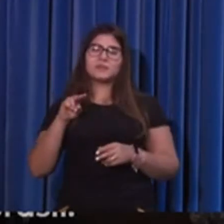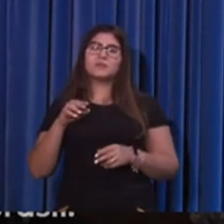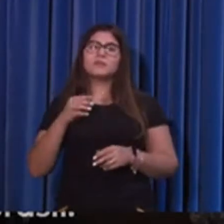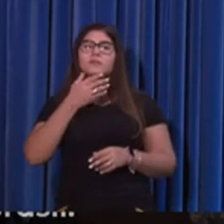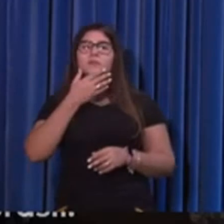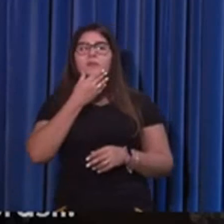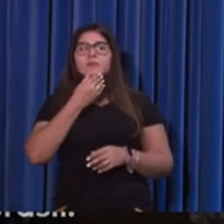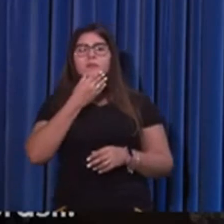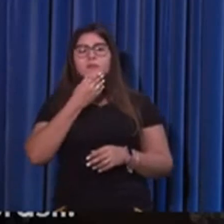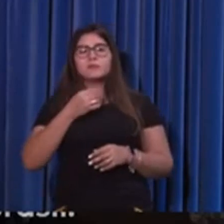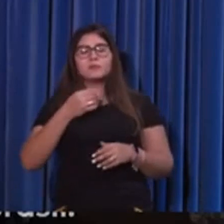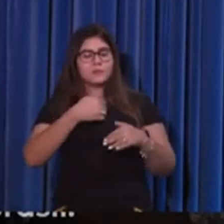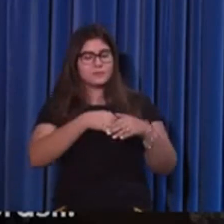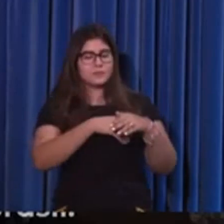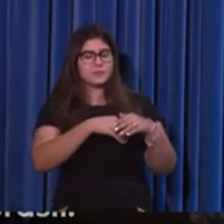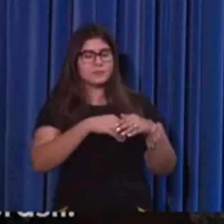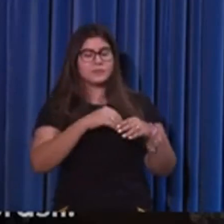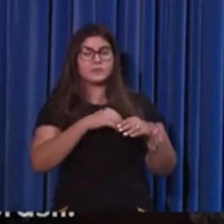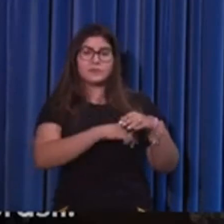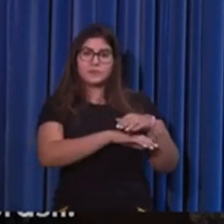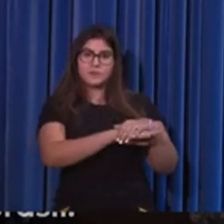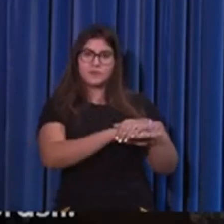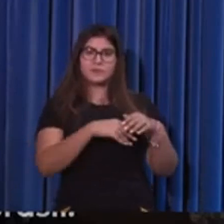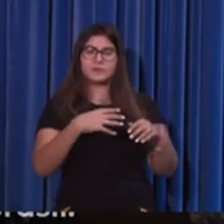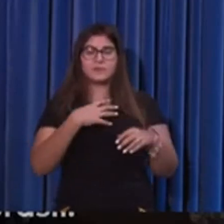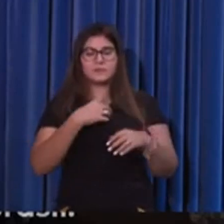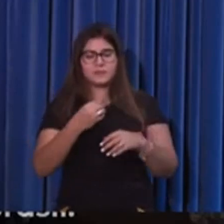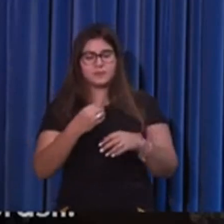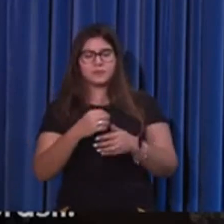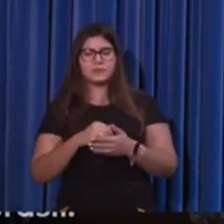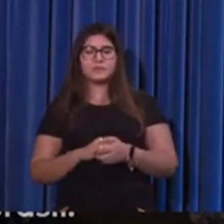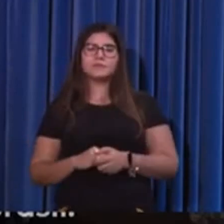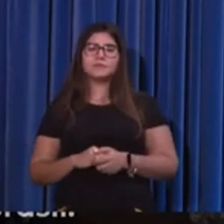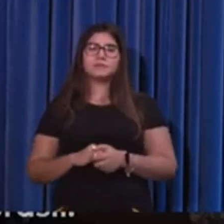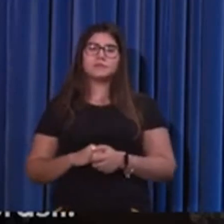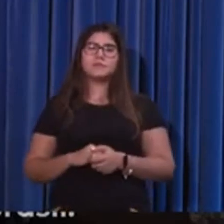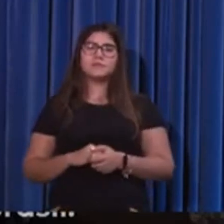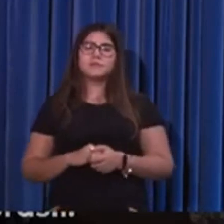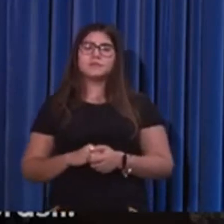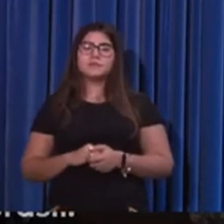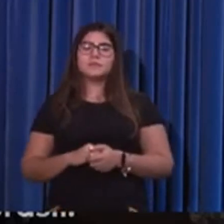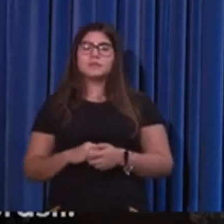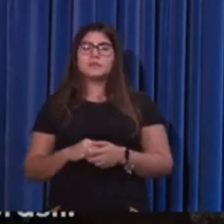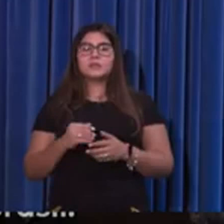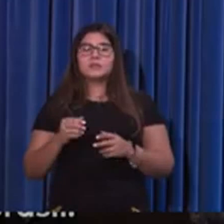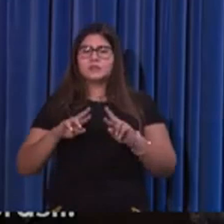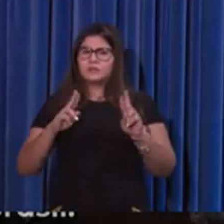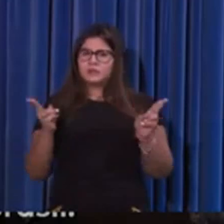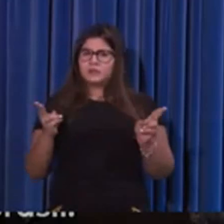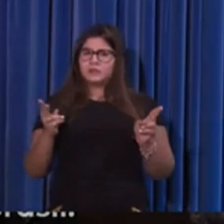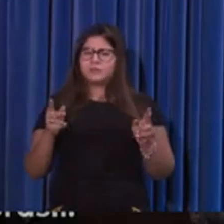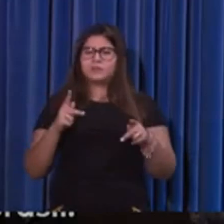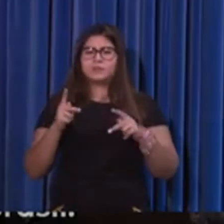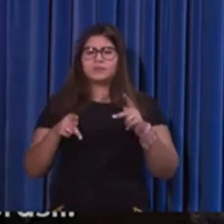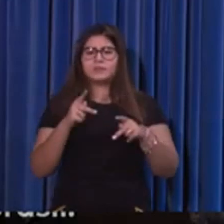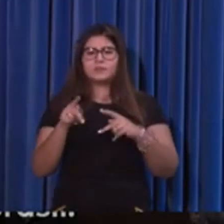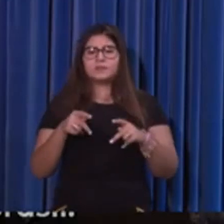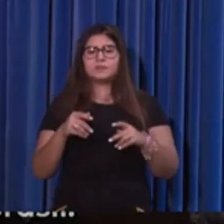diferença entre o justo e o perverso, entre o que serve a Deus e o que não o